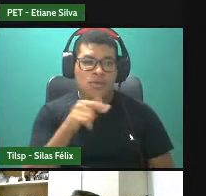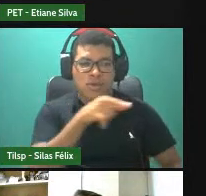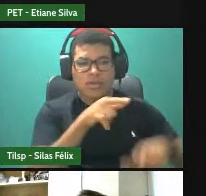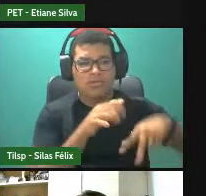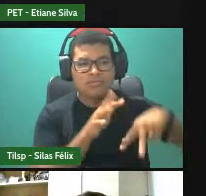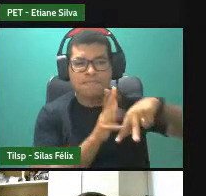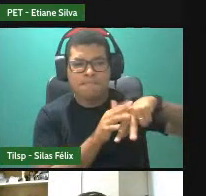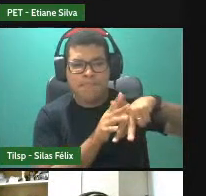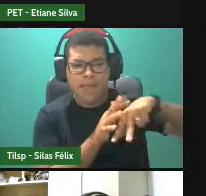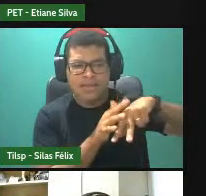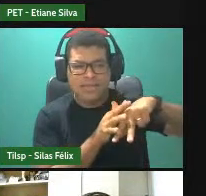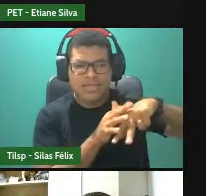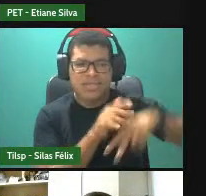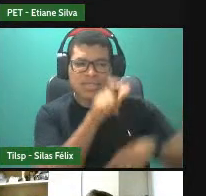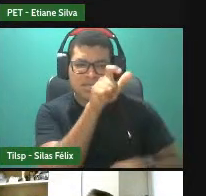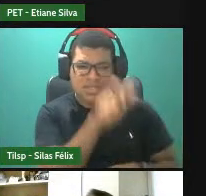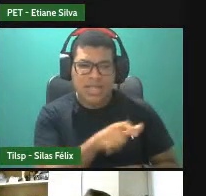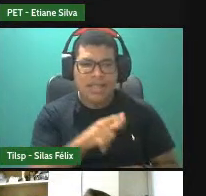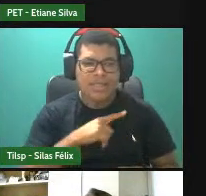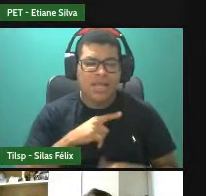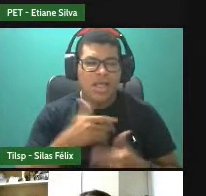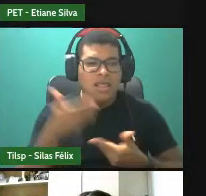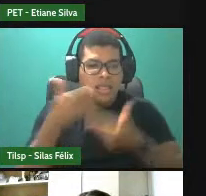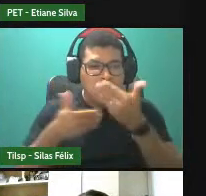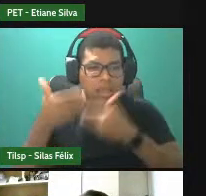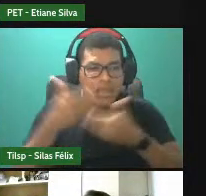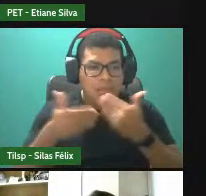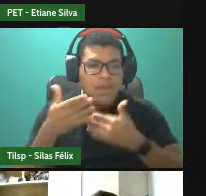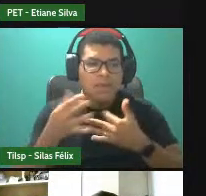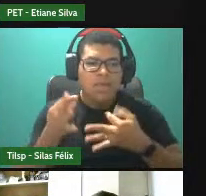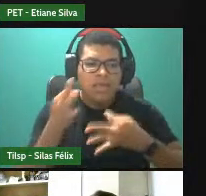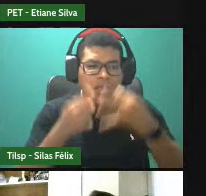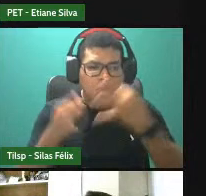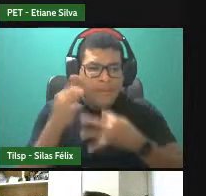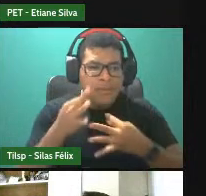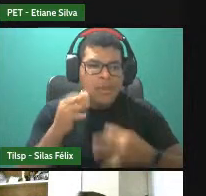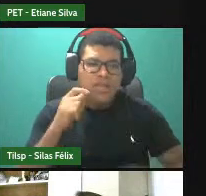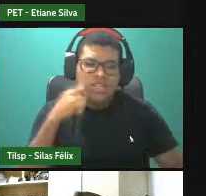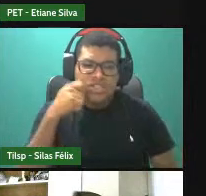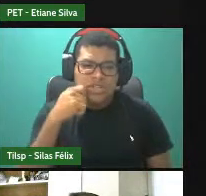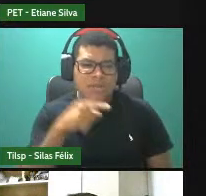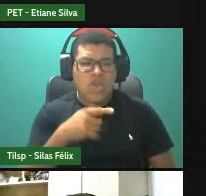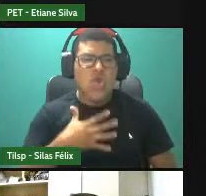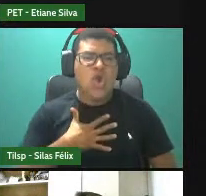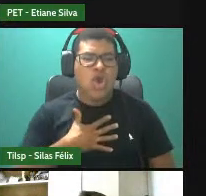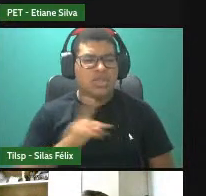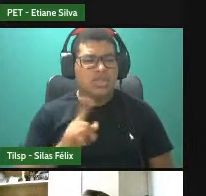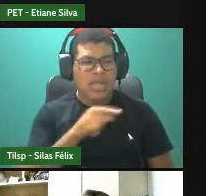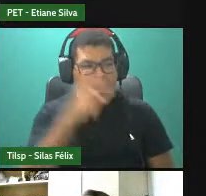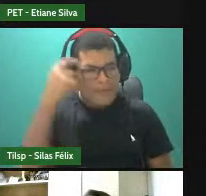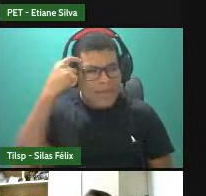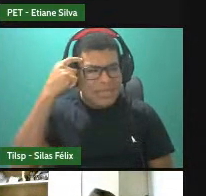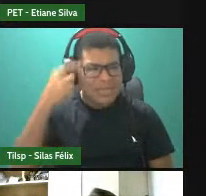um tratamento odontológico e ele não ficou satisfeito com aquele tratamento, ele acha que ele teve um dano com aquele tratamento. Isso vai